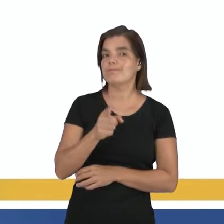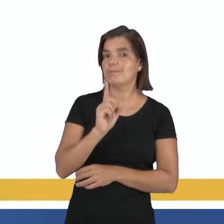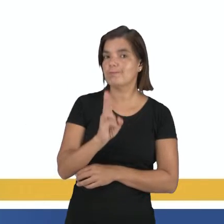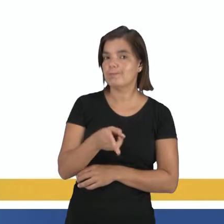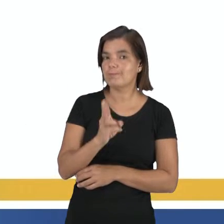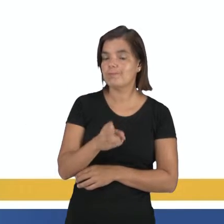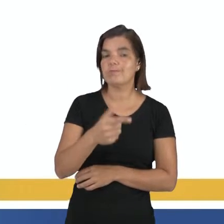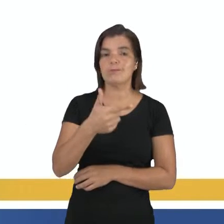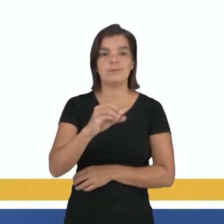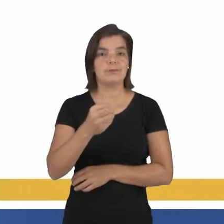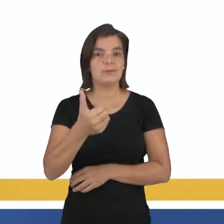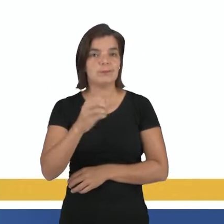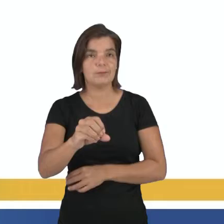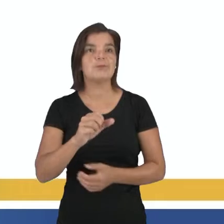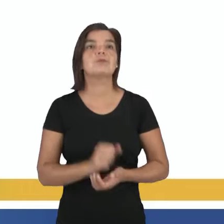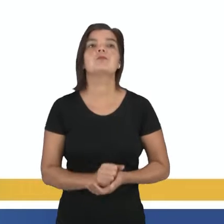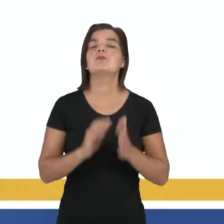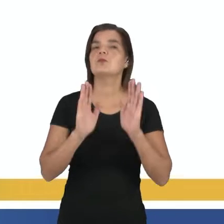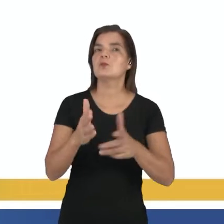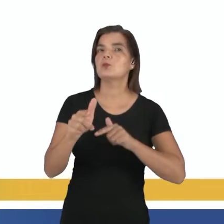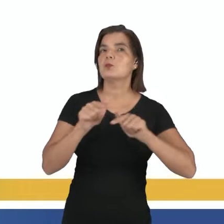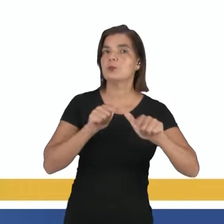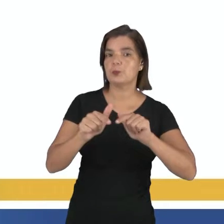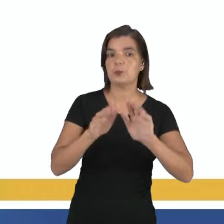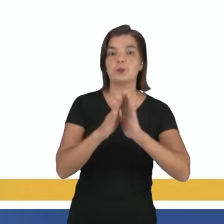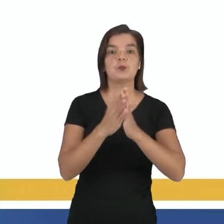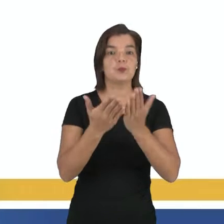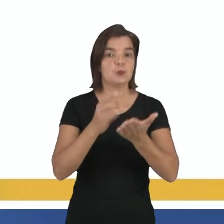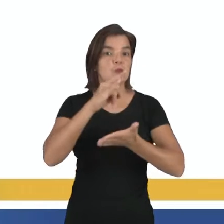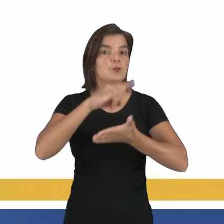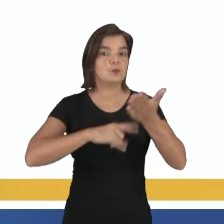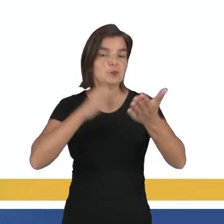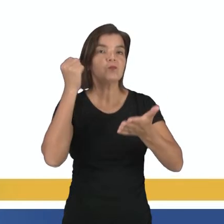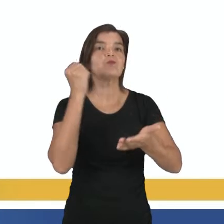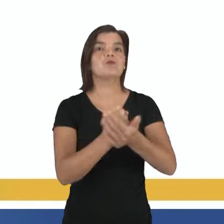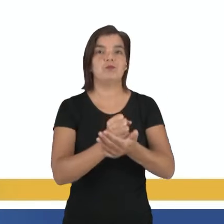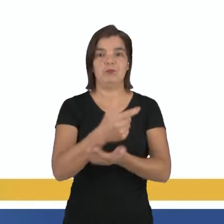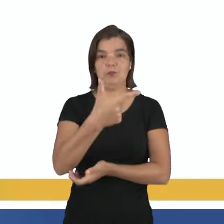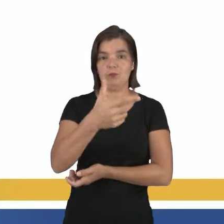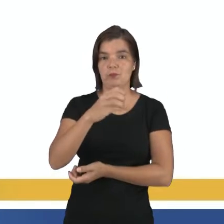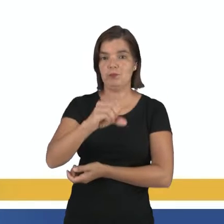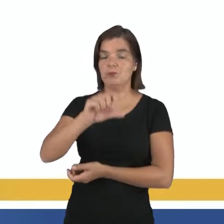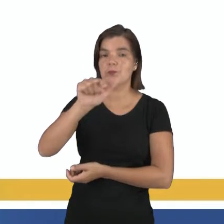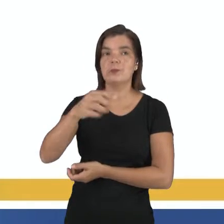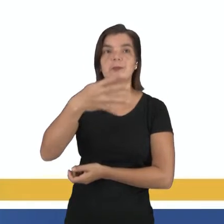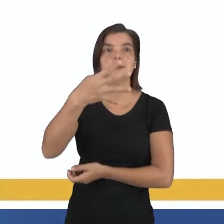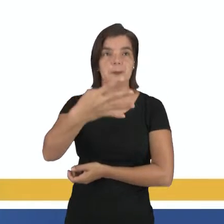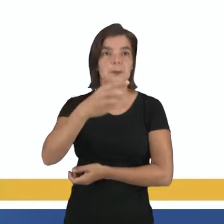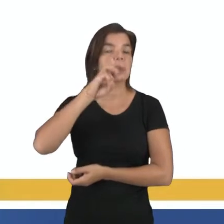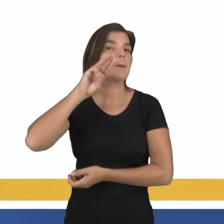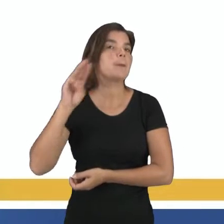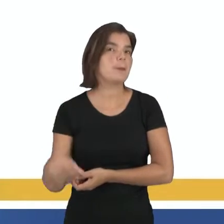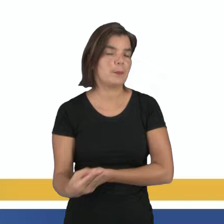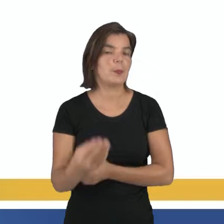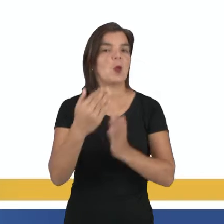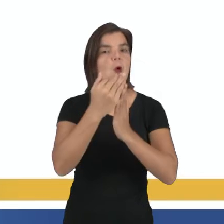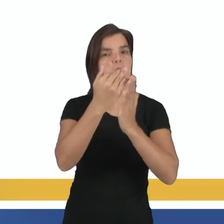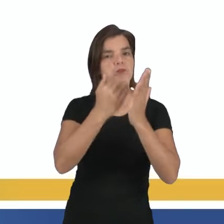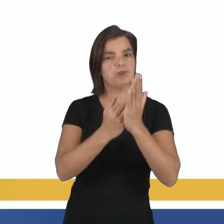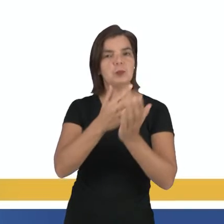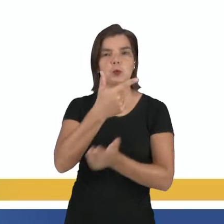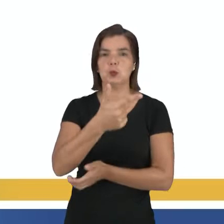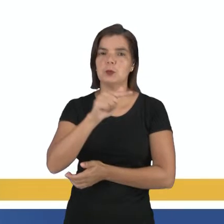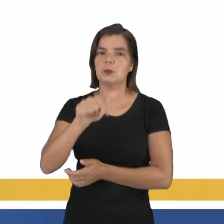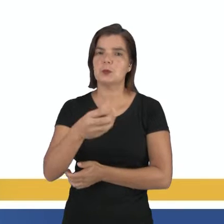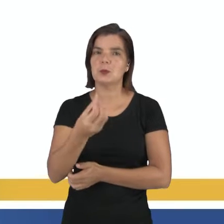de 2019. Já os trabalhadores com carteira assinada eram 29,4 milhões e teve uma